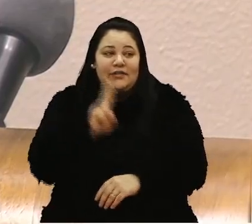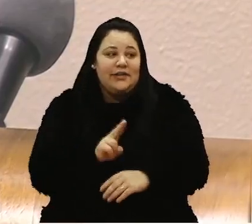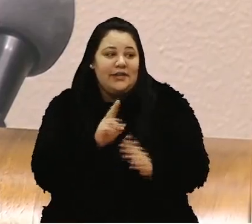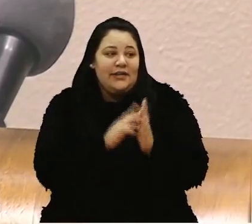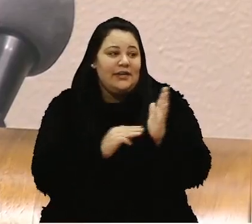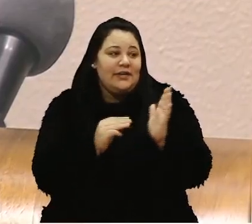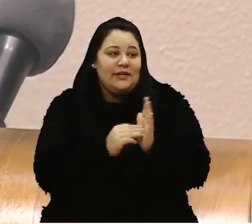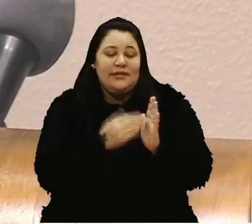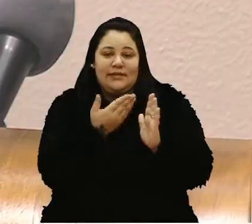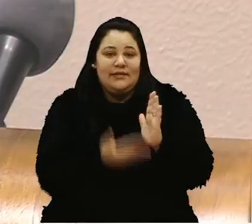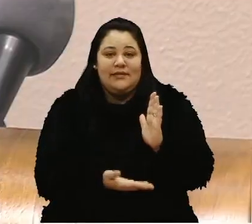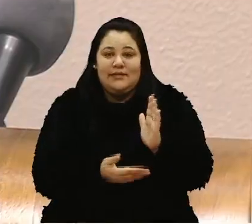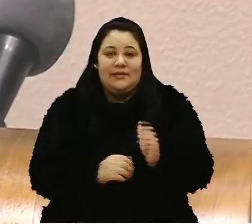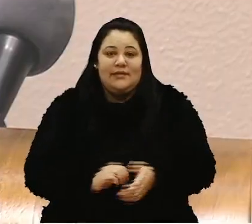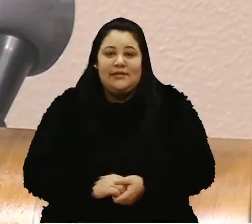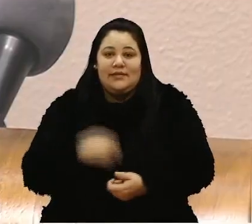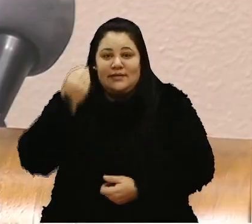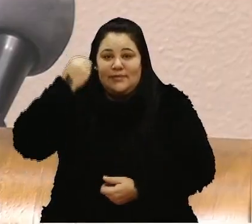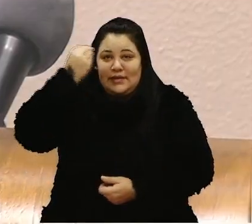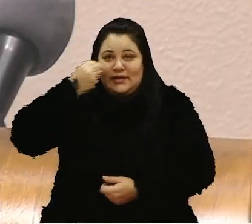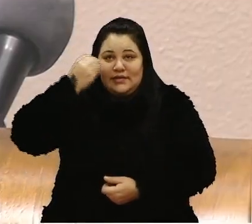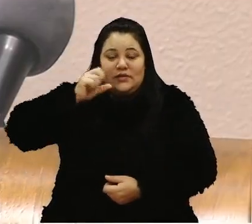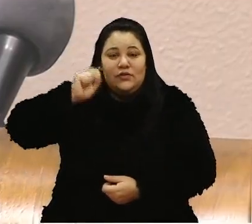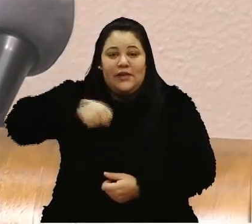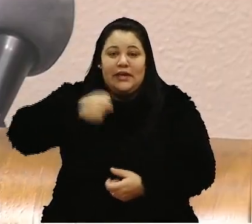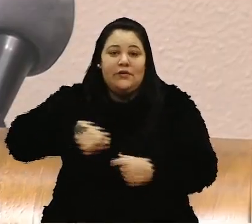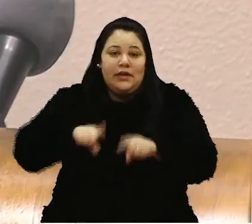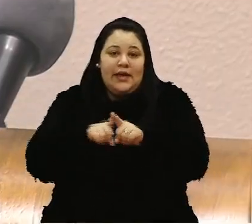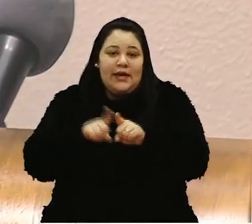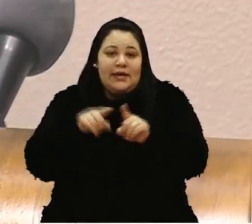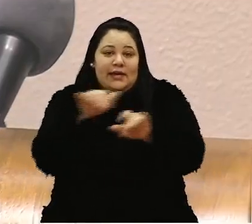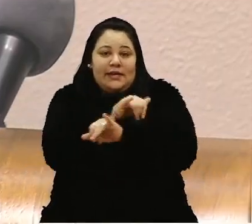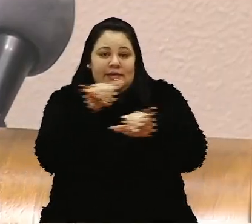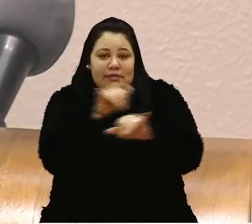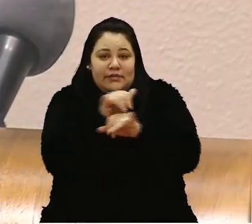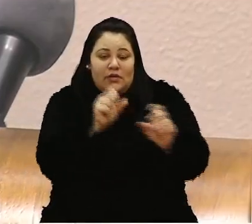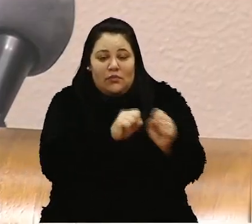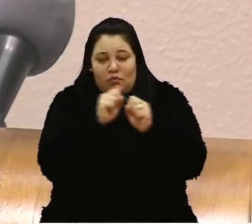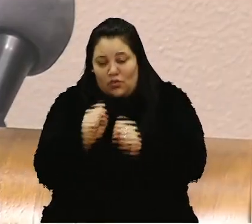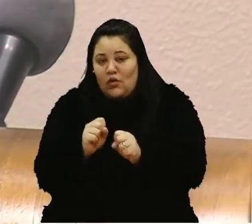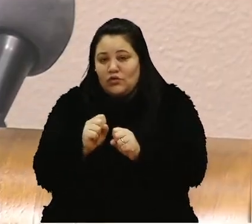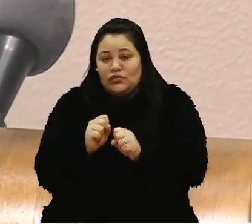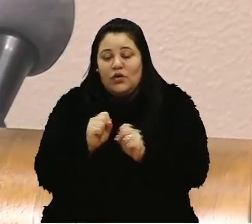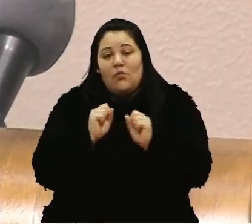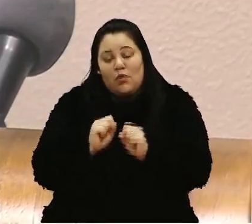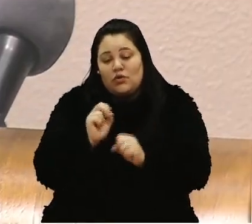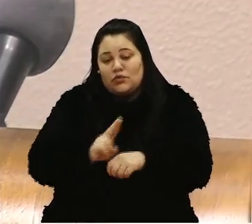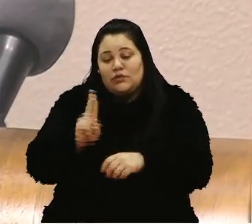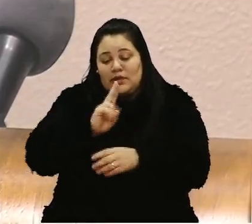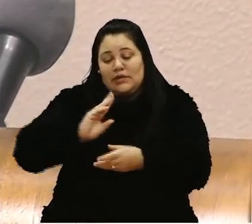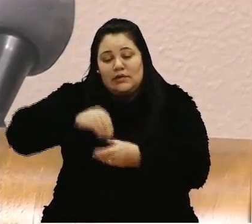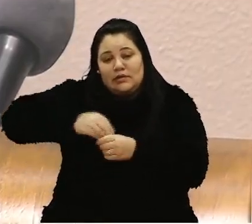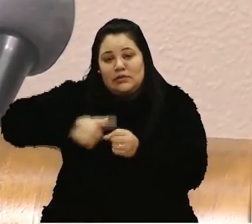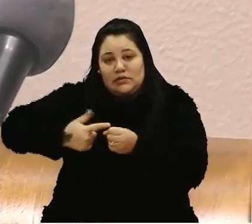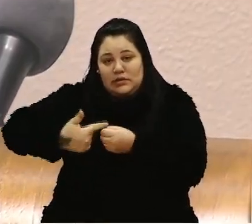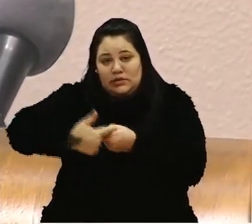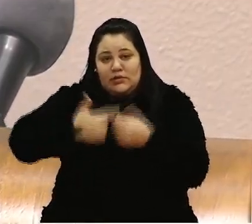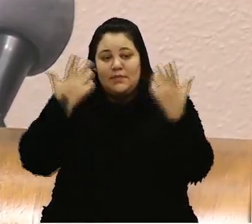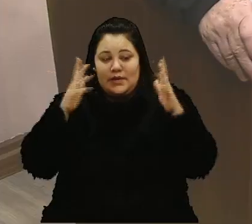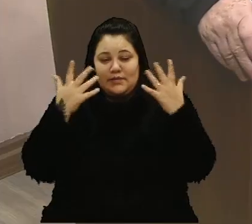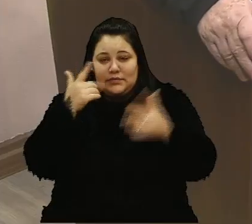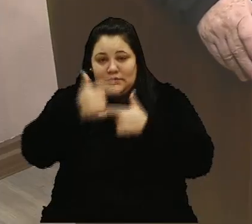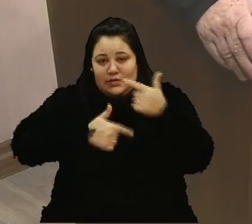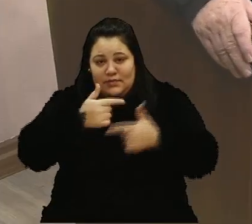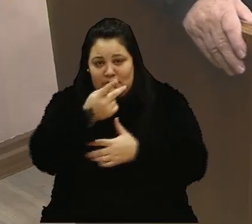vereador Lucas por essa experiência, por trazer essas informações que sirvam como norte para que a gente possa utilizar isso na nossa cidade. Parabéns pelo trabalho, vereador